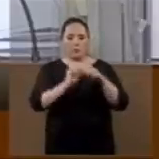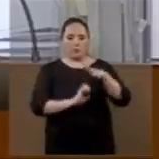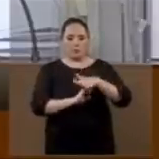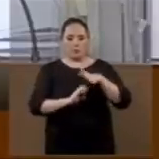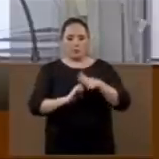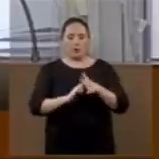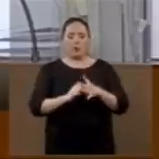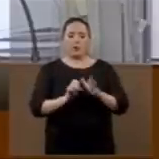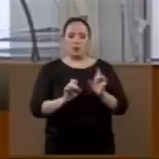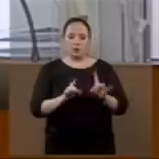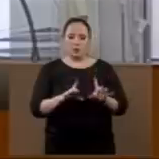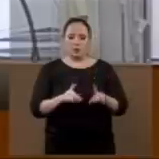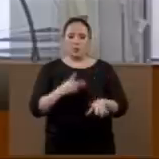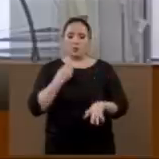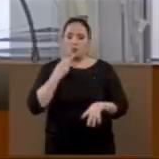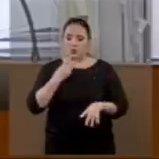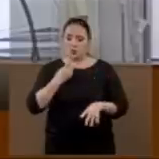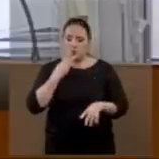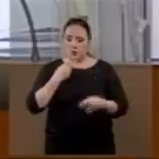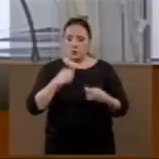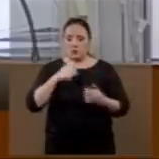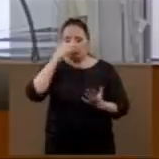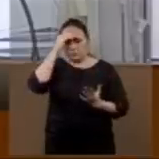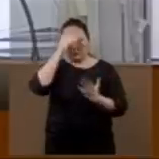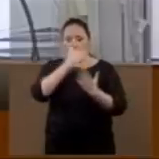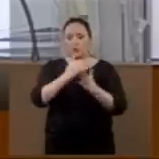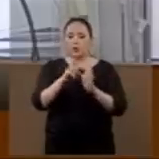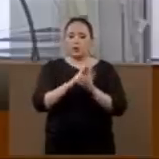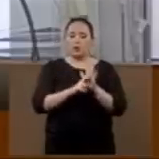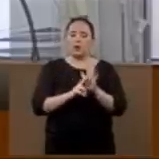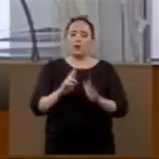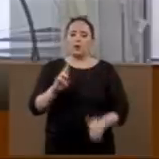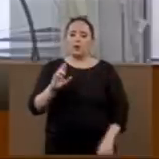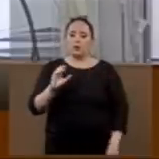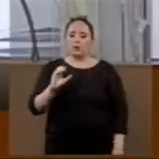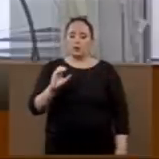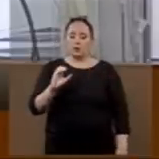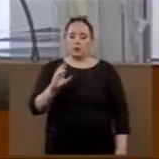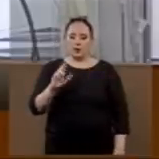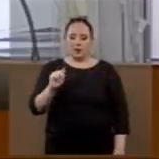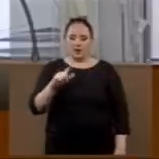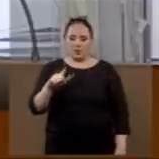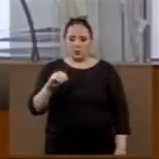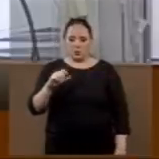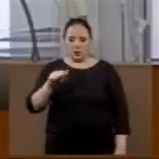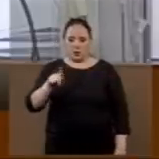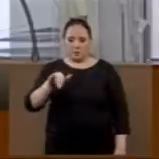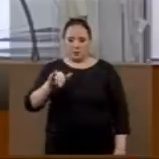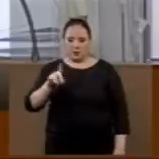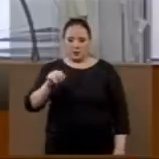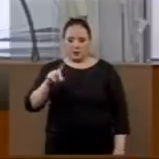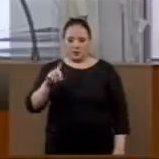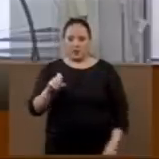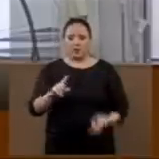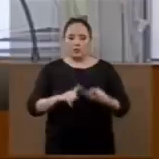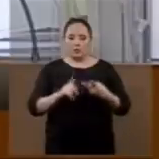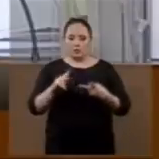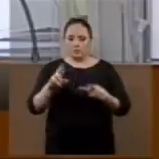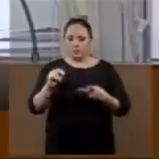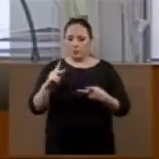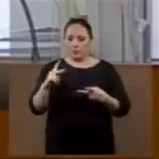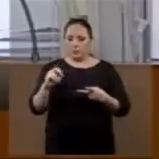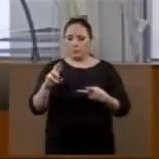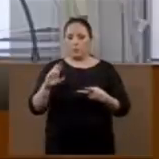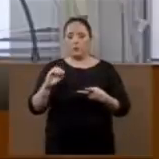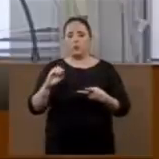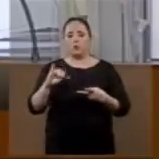de cigarros há de atender aos critérios da razoabilidade e da proporcionalidade, para tanto e